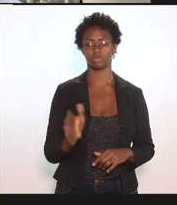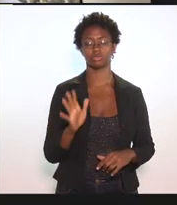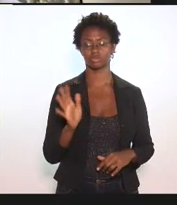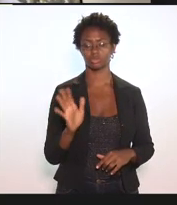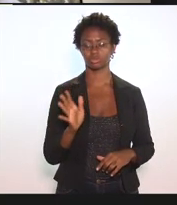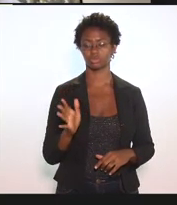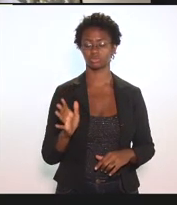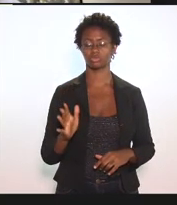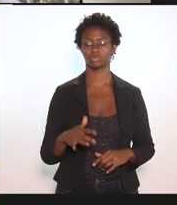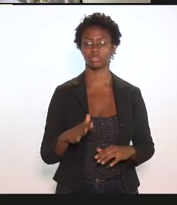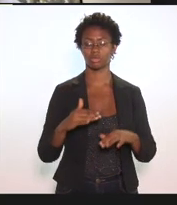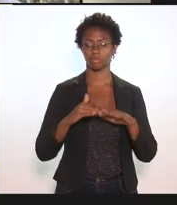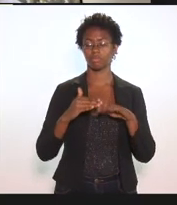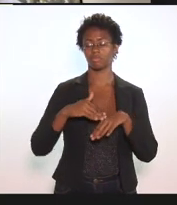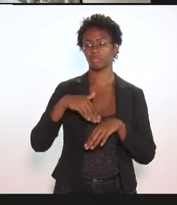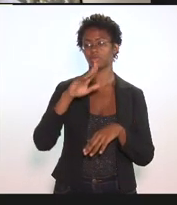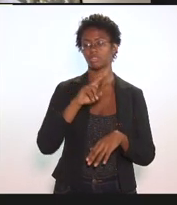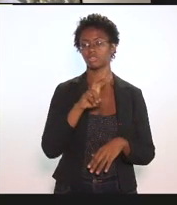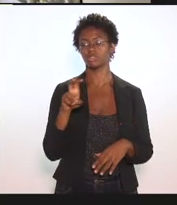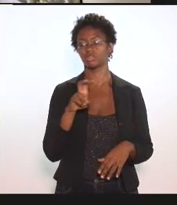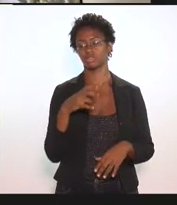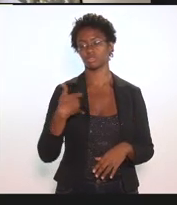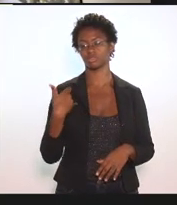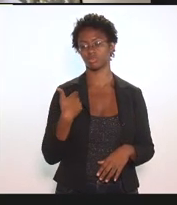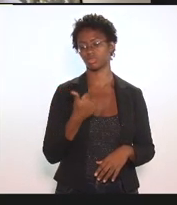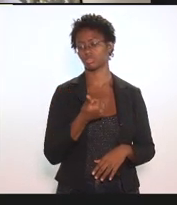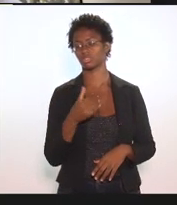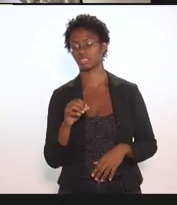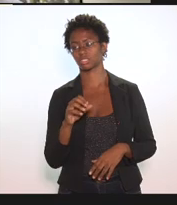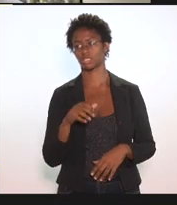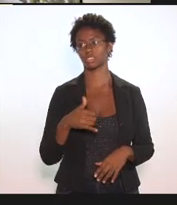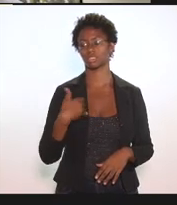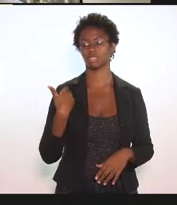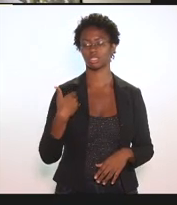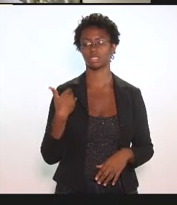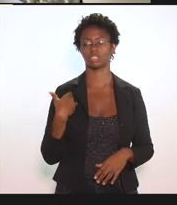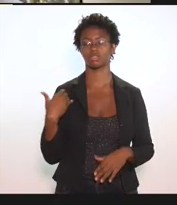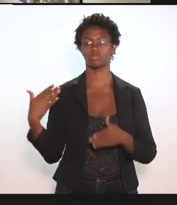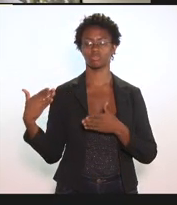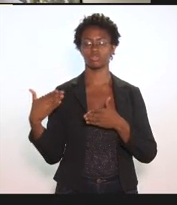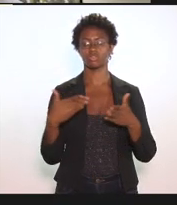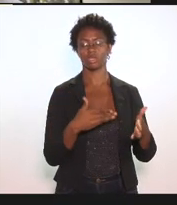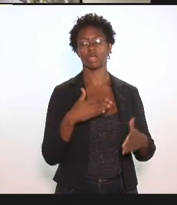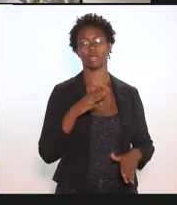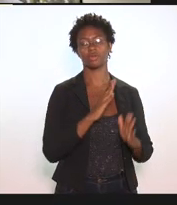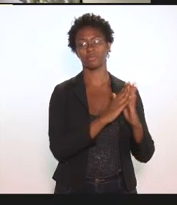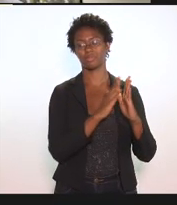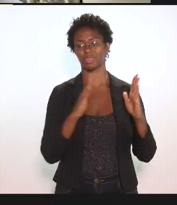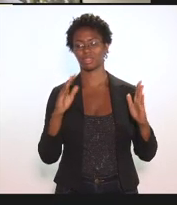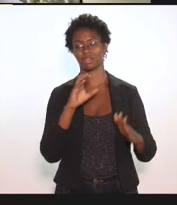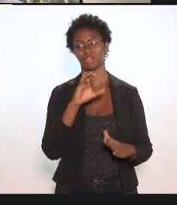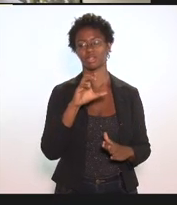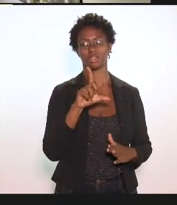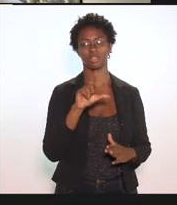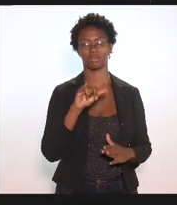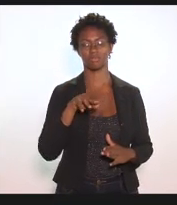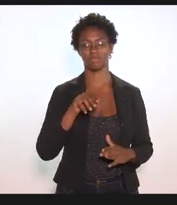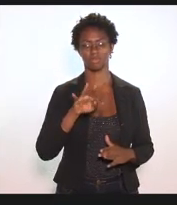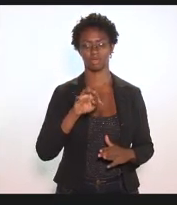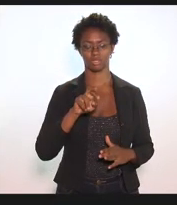acima de 55 anos, 60 anos, que chegaram no climatério, que é uma fase da